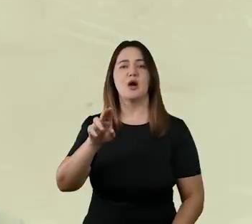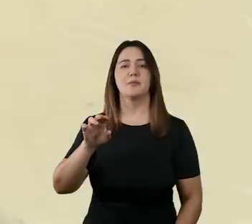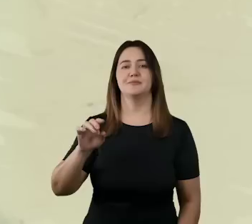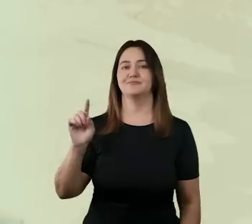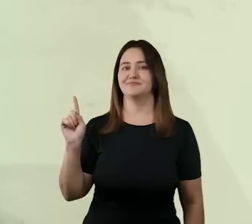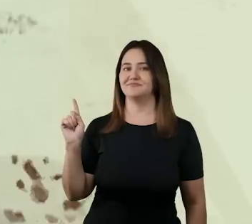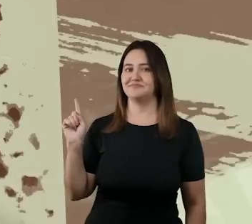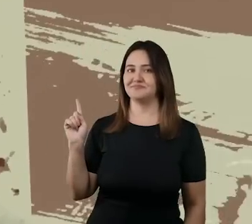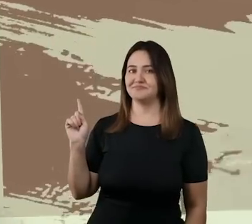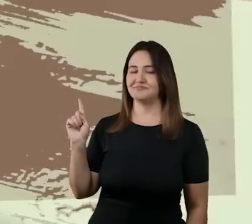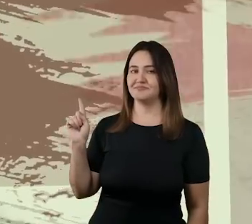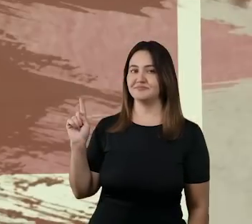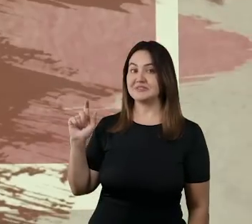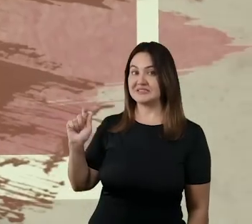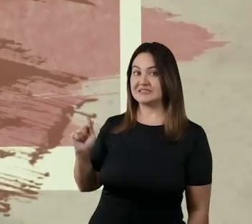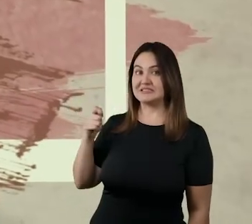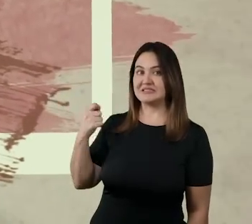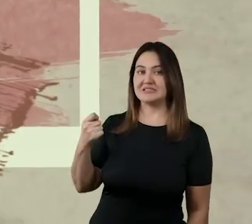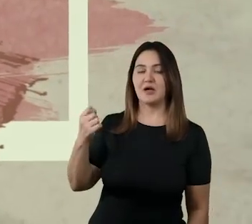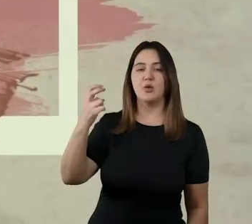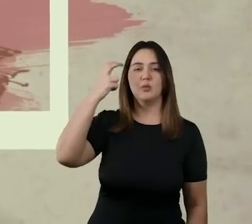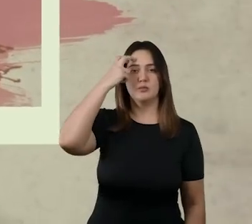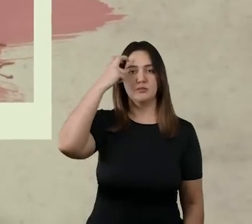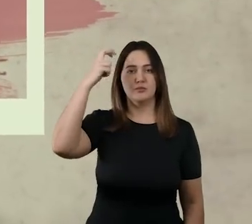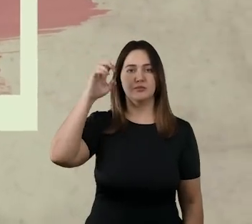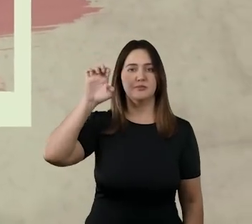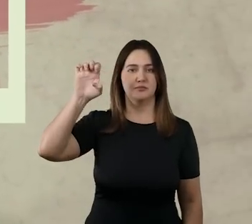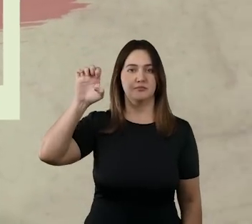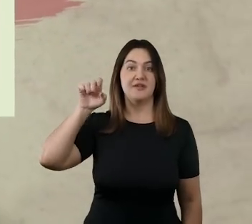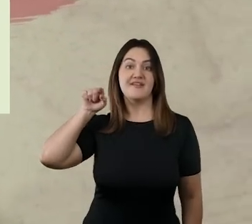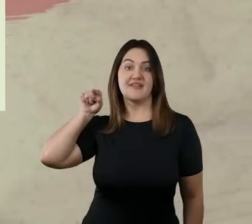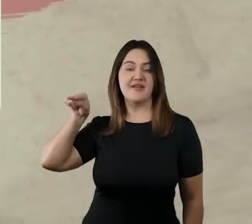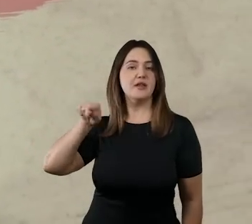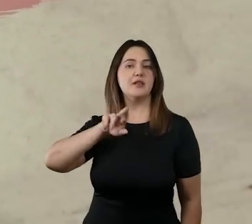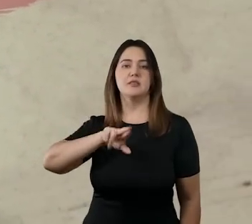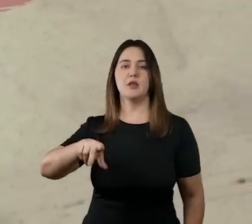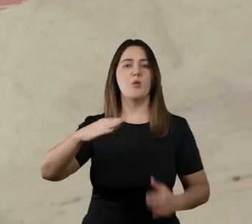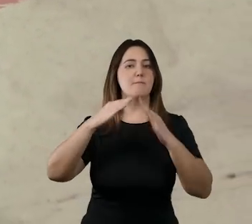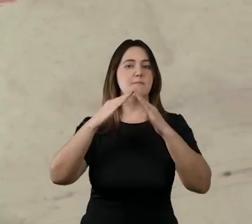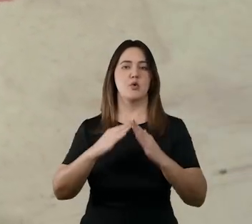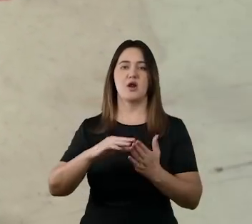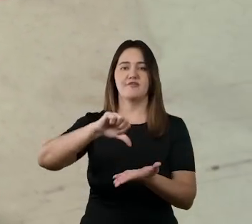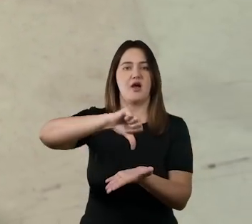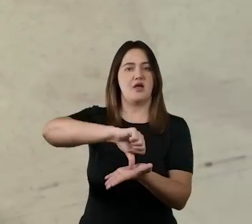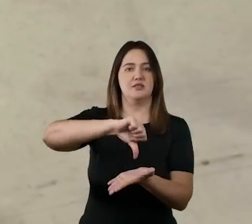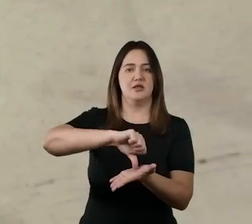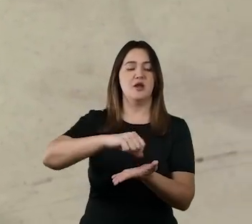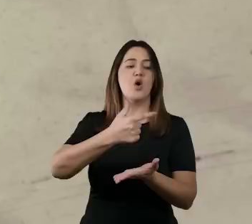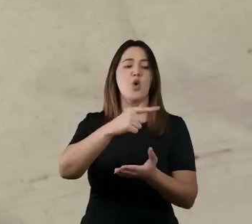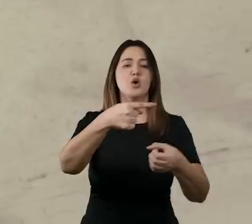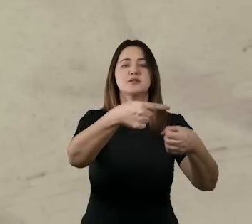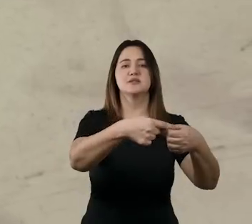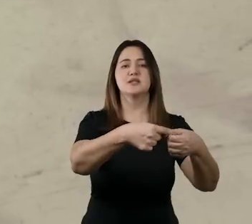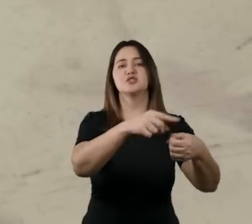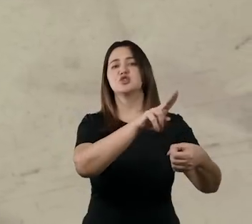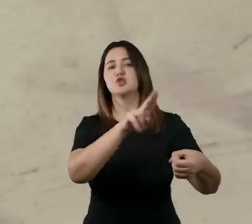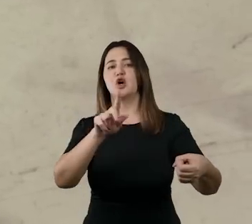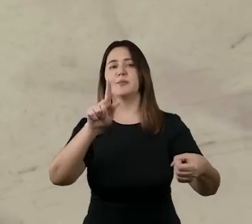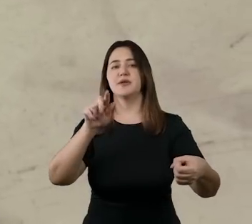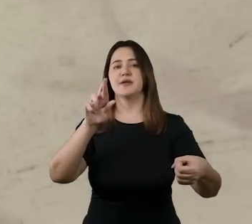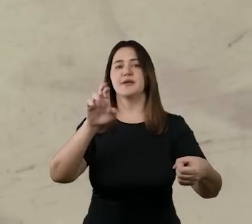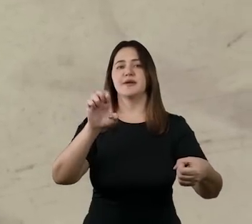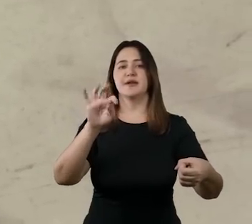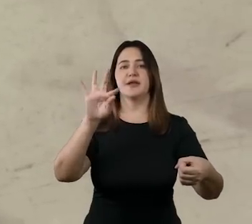Epimênides. Epimênides, na verdade, não morava em Atenas, ele vivia em Creta. E era um filósofo e, ao mesmo tempo, um crítico